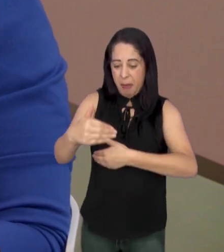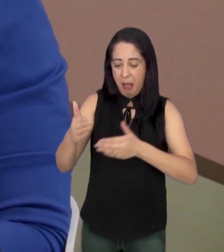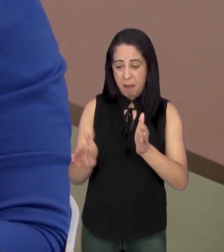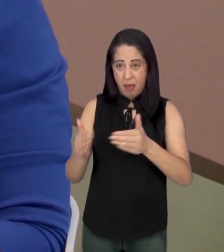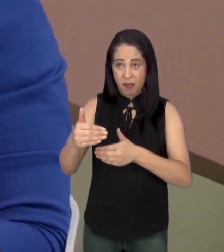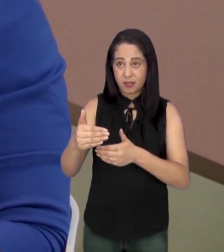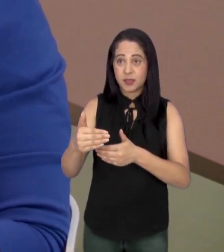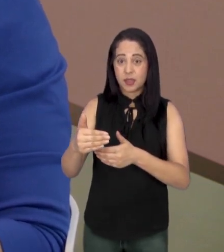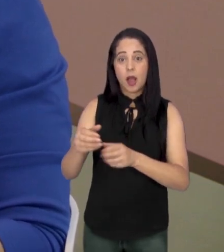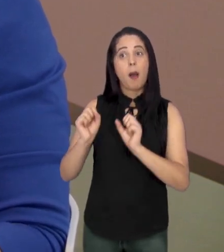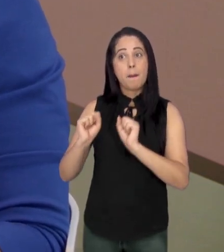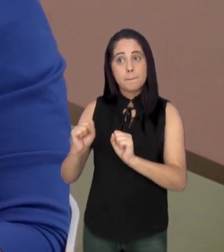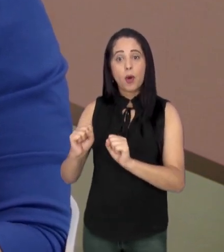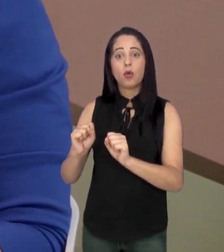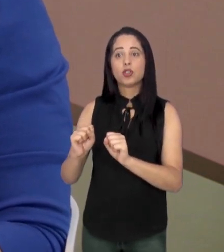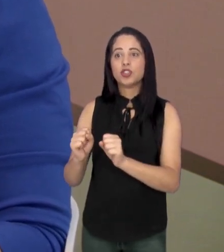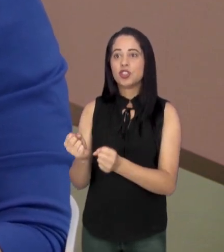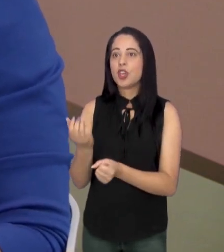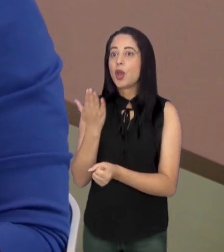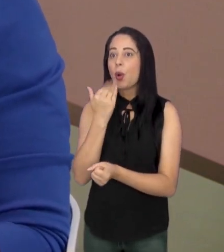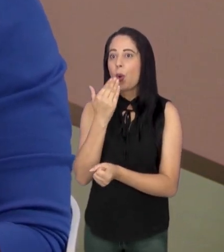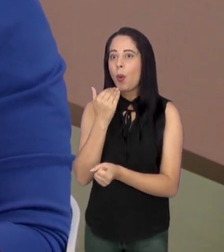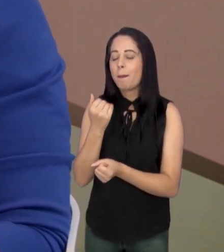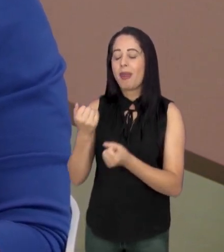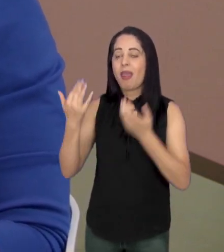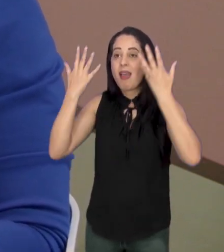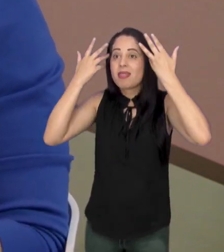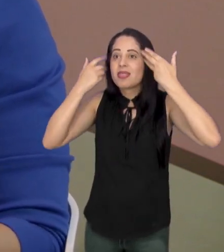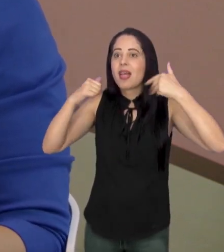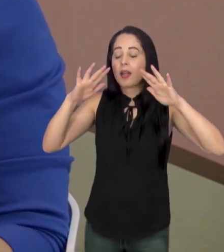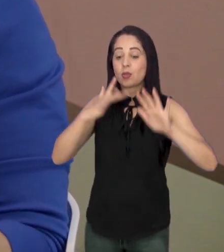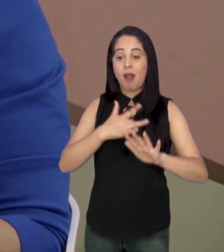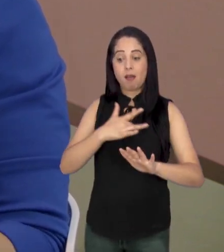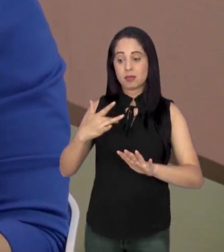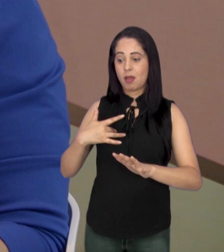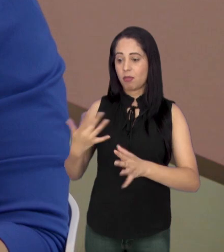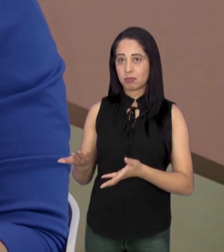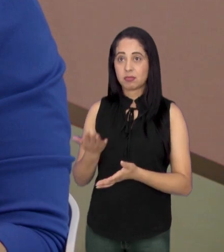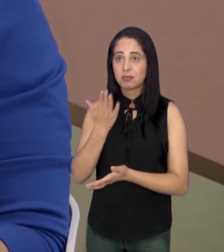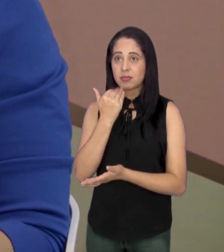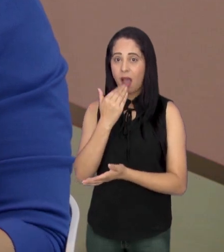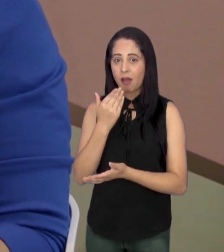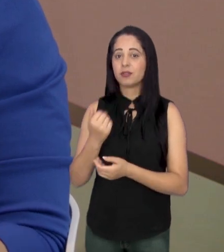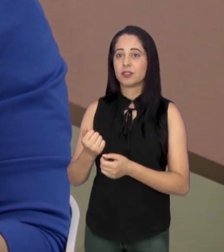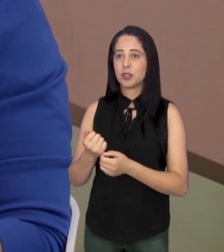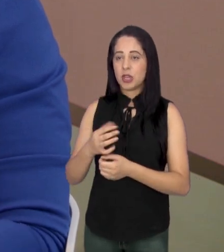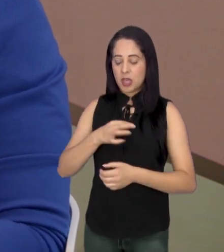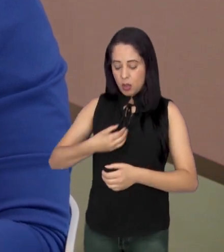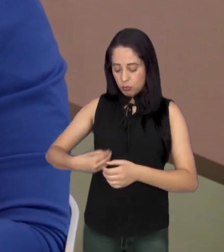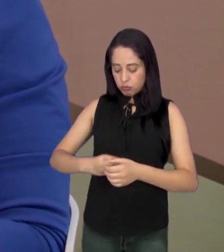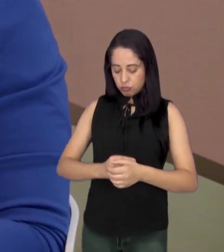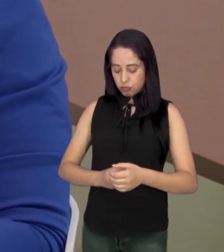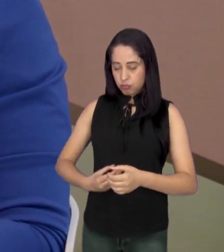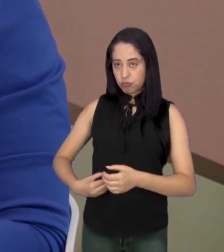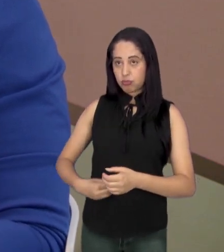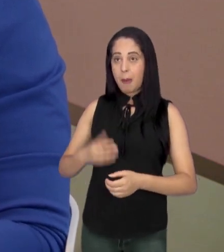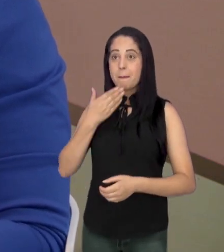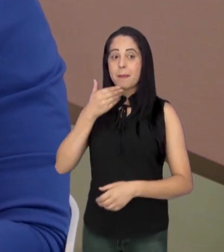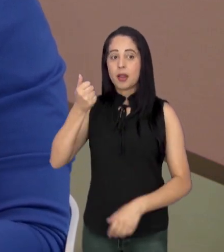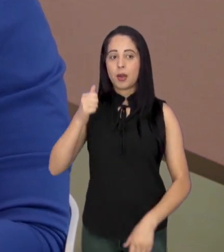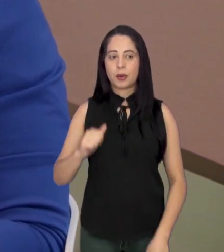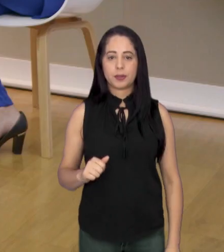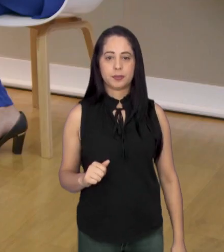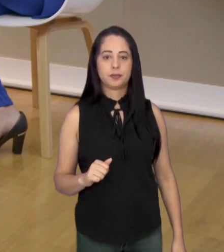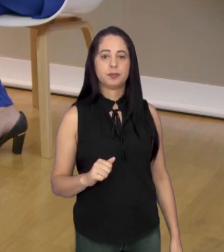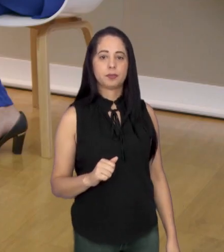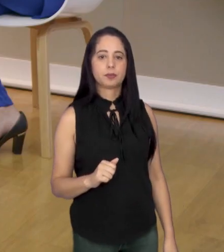deteriorar a sua flora, a gente pode trazer alimentos novos para poder a gente enriquecer essas bactérias boas. Tem até um quadro, quer ver? Coloca pra gente,